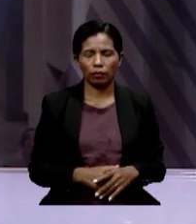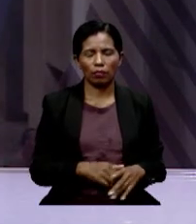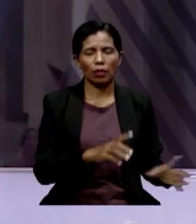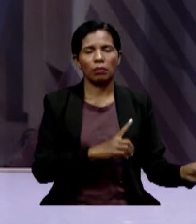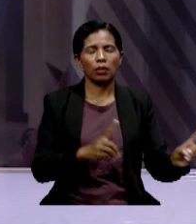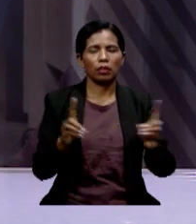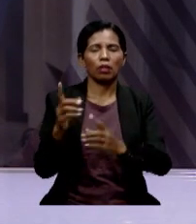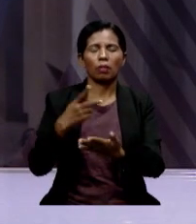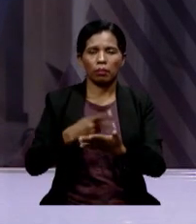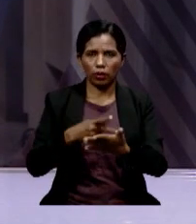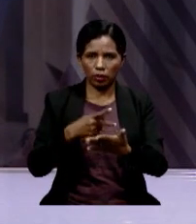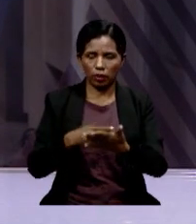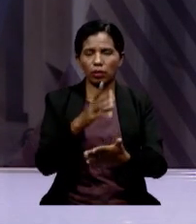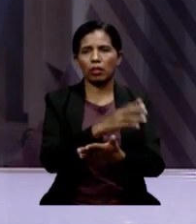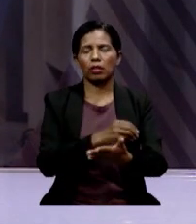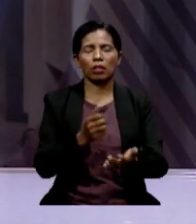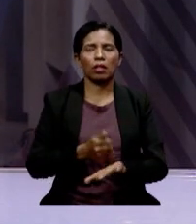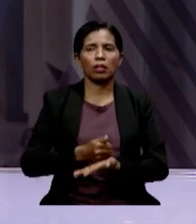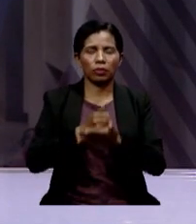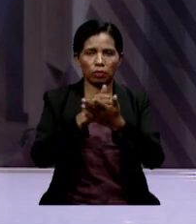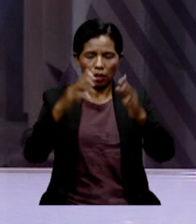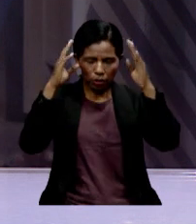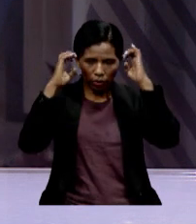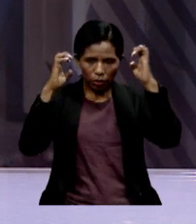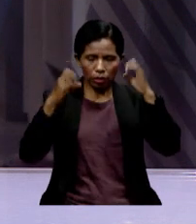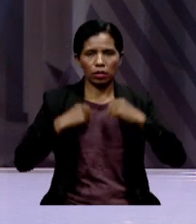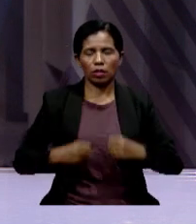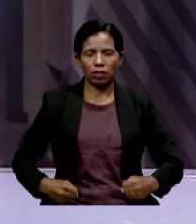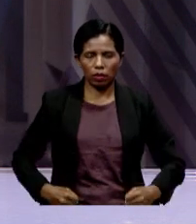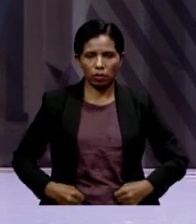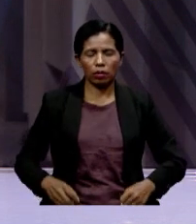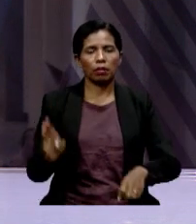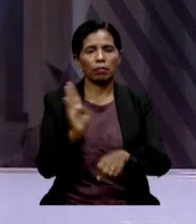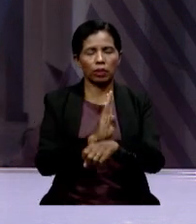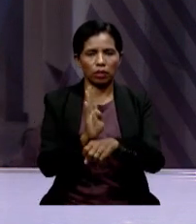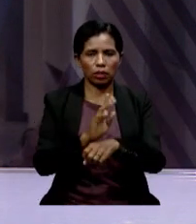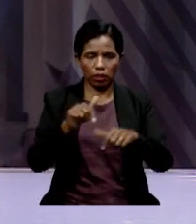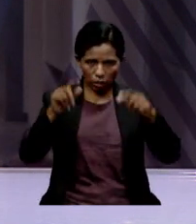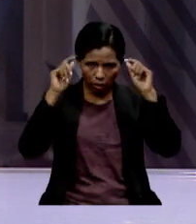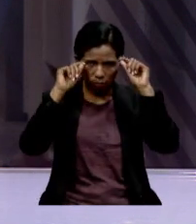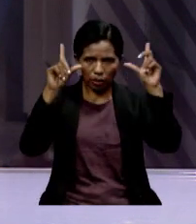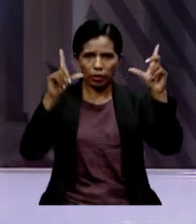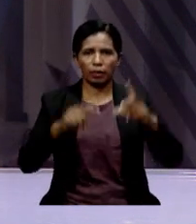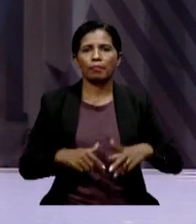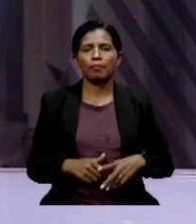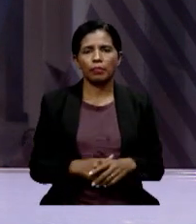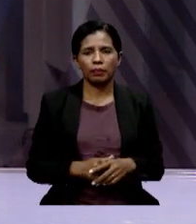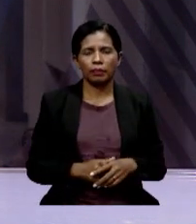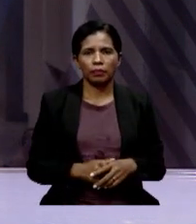Implementação projeto fibra óptica se ajuda ao setor educação, saúde no negócio e a Timor-Leste.